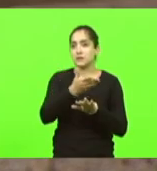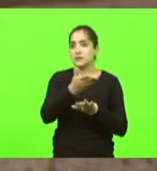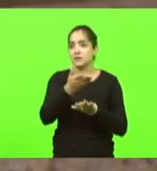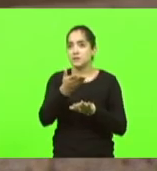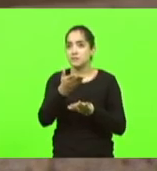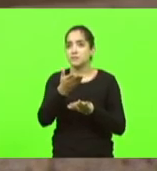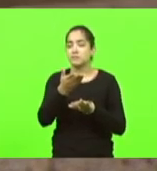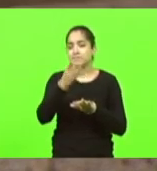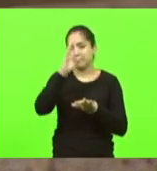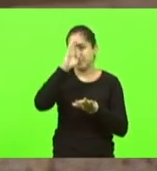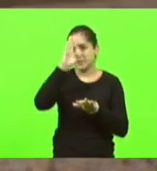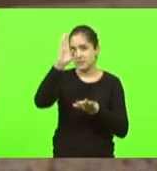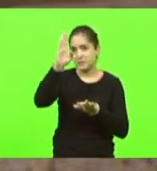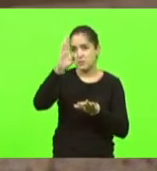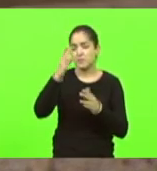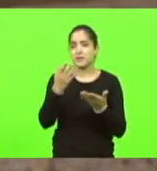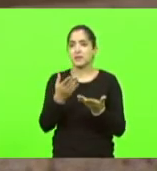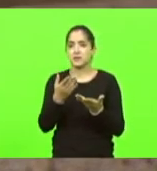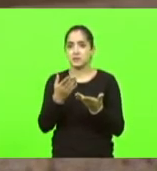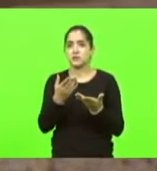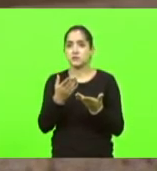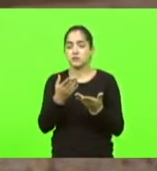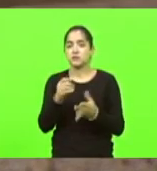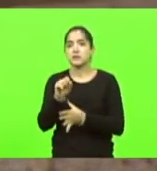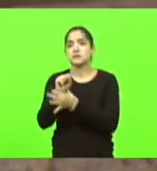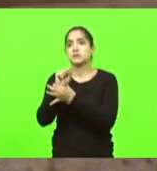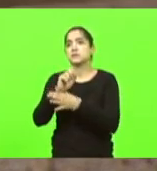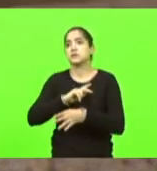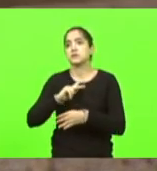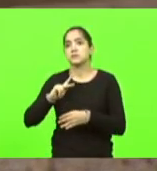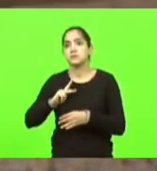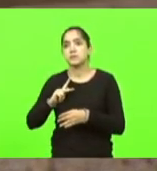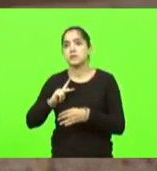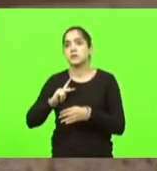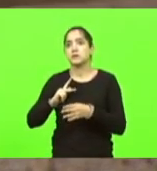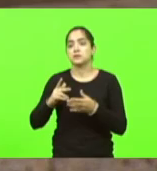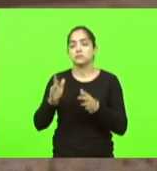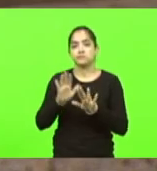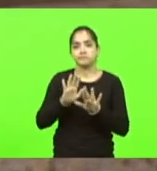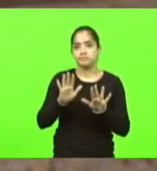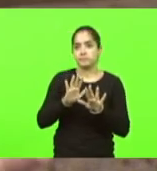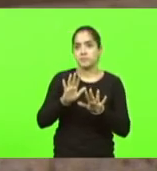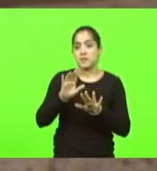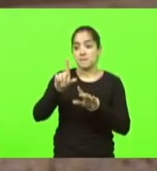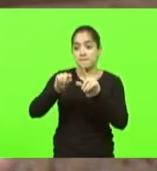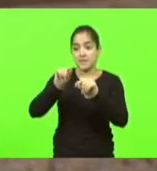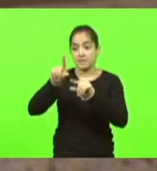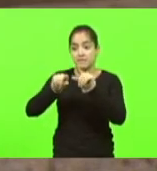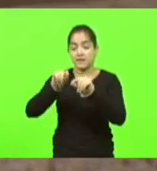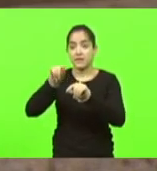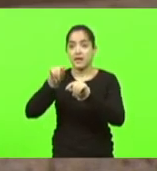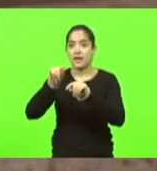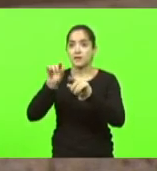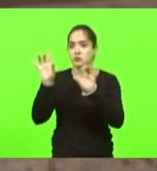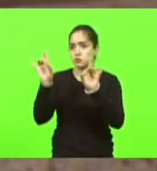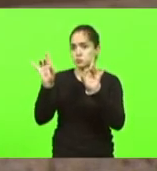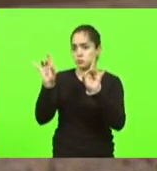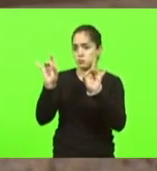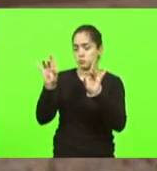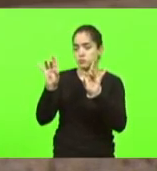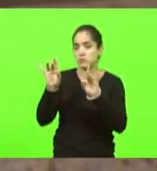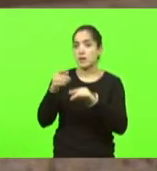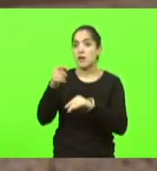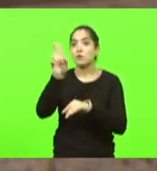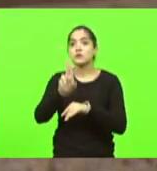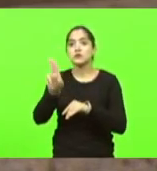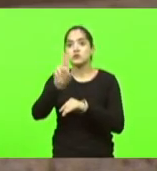e principalmente pessoal da segurança pública tem privilégios também não cabem privilégios é o que nós usamos aqui isso é